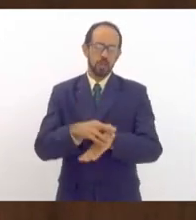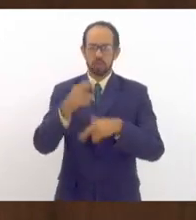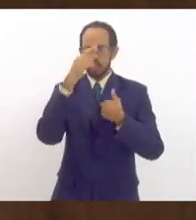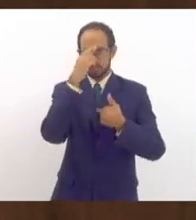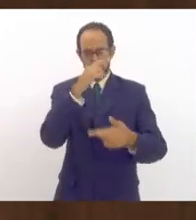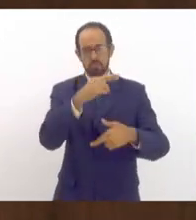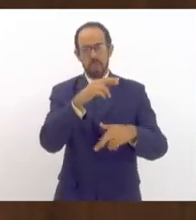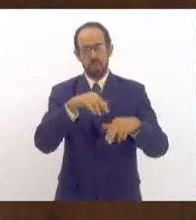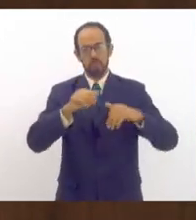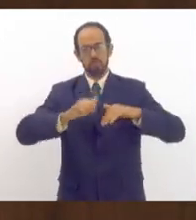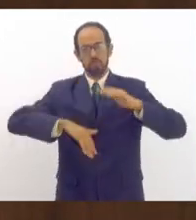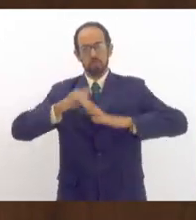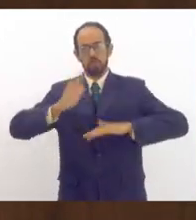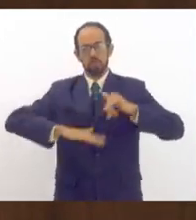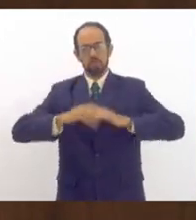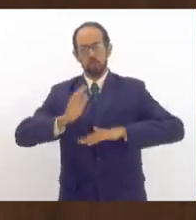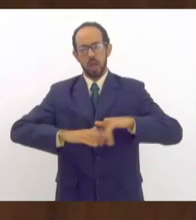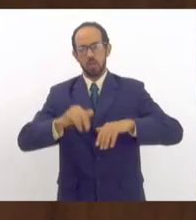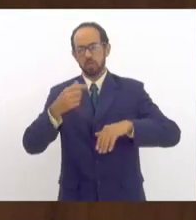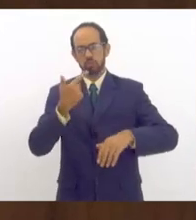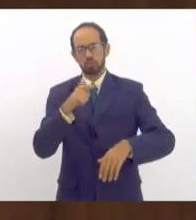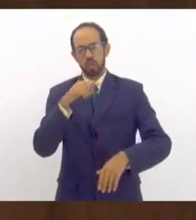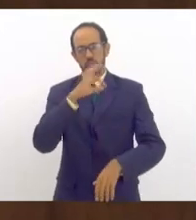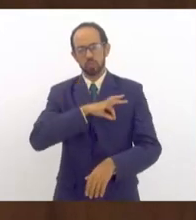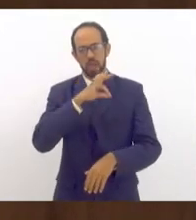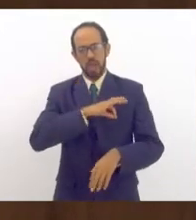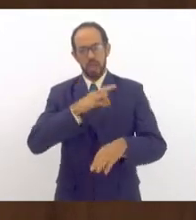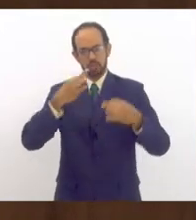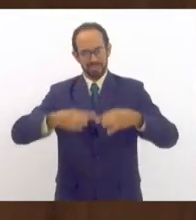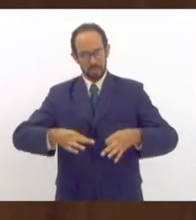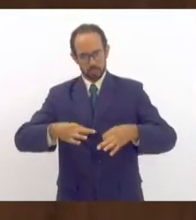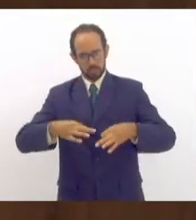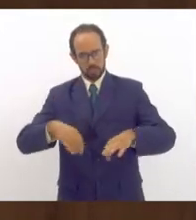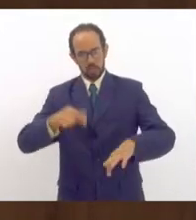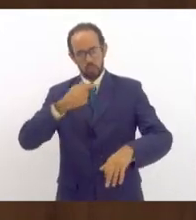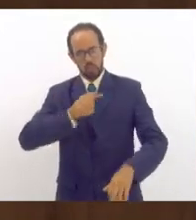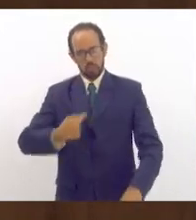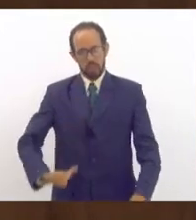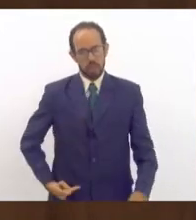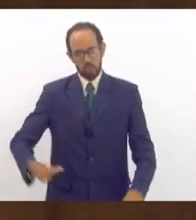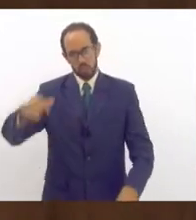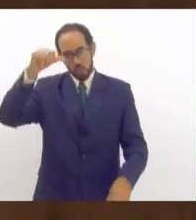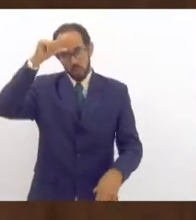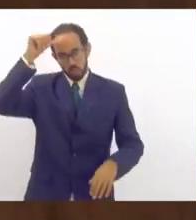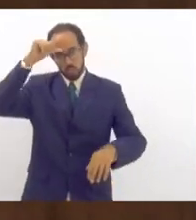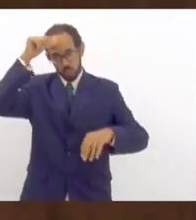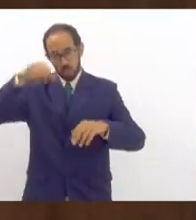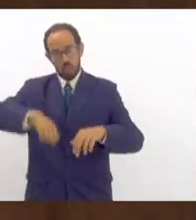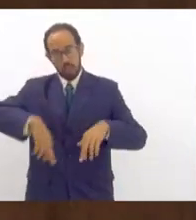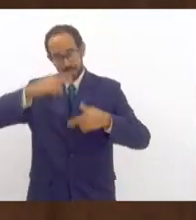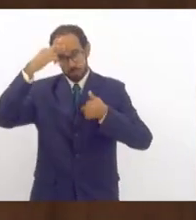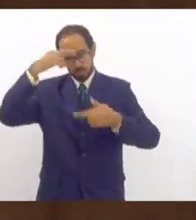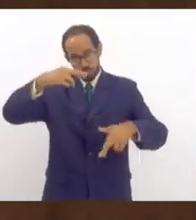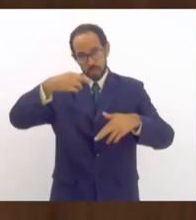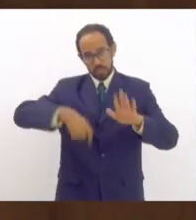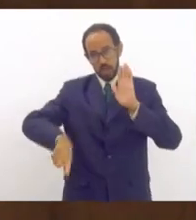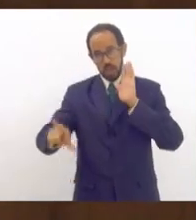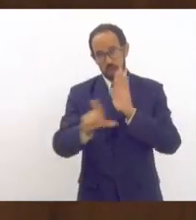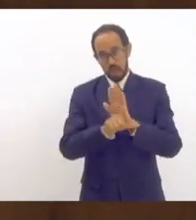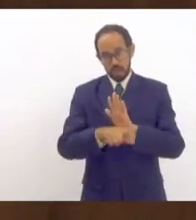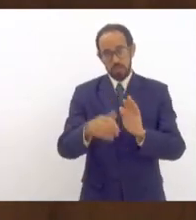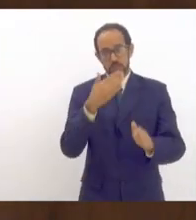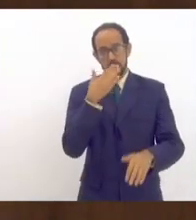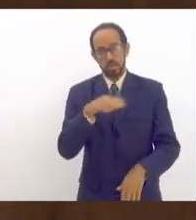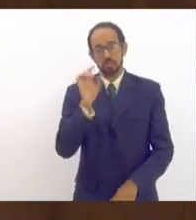função e não tem a gratificação necessária Então o que o governador Cláudio Castro faça cumprir essa lei e peço